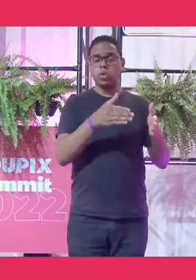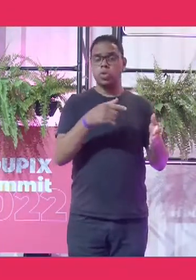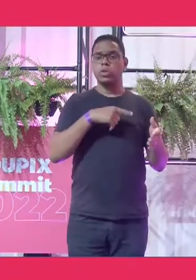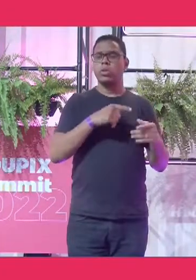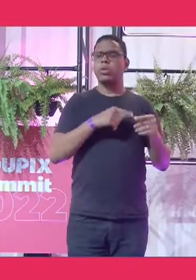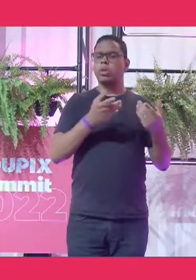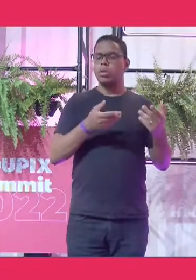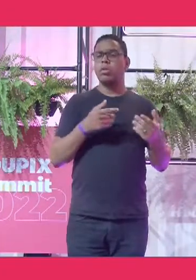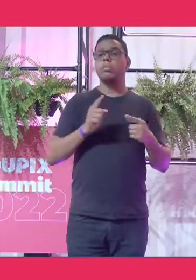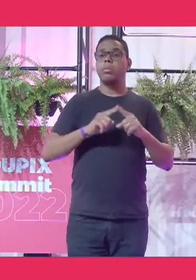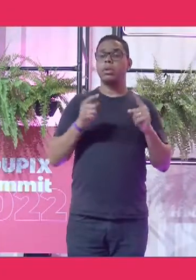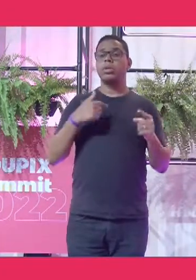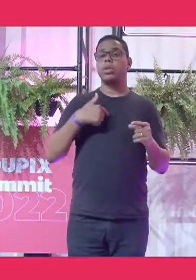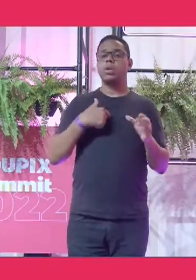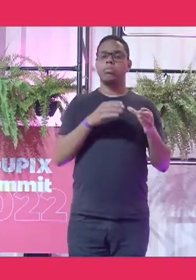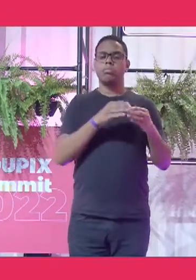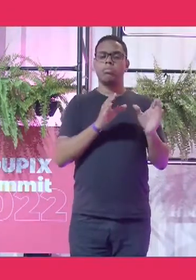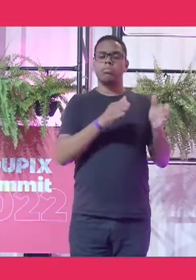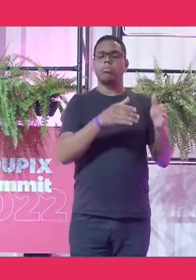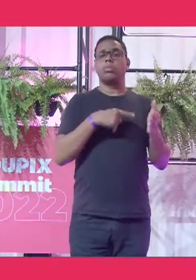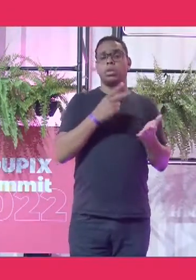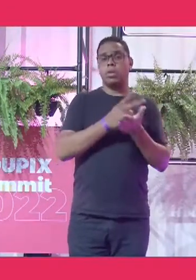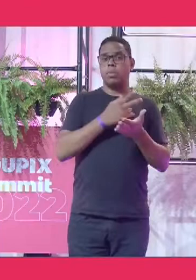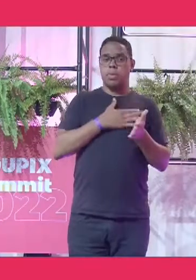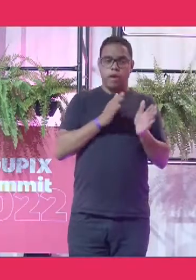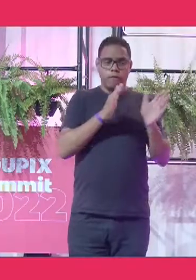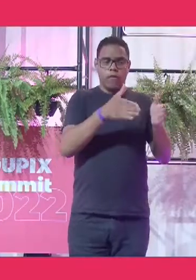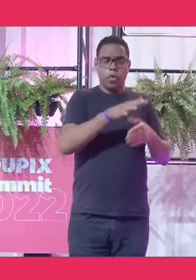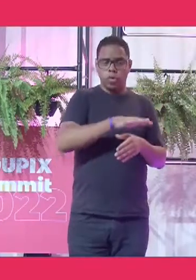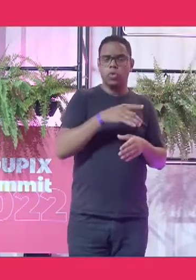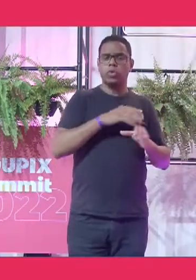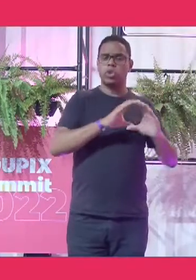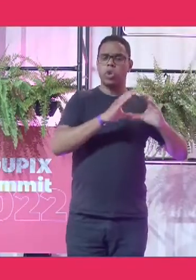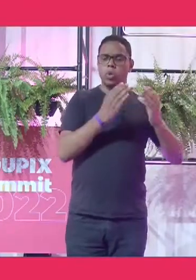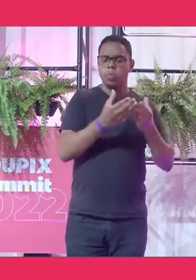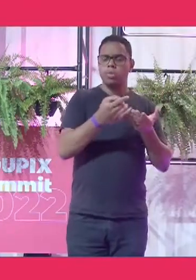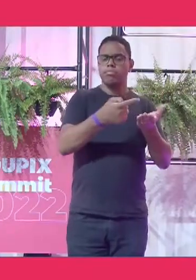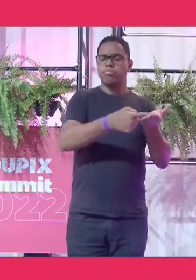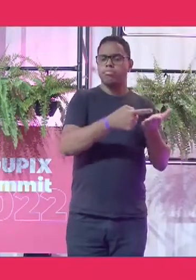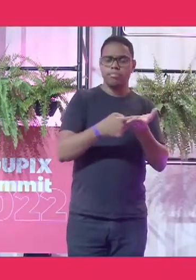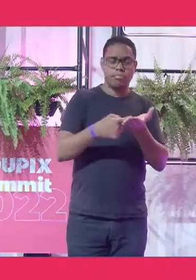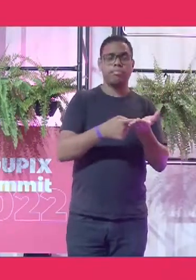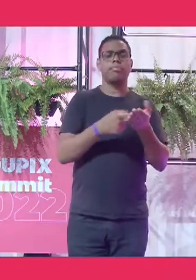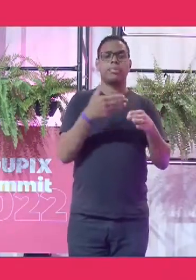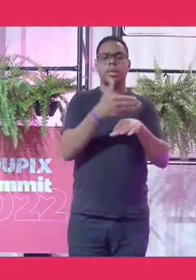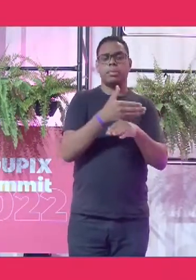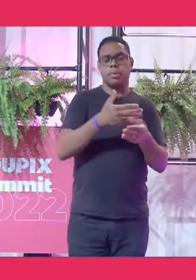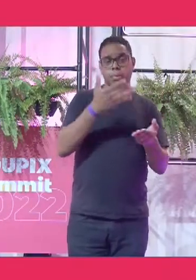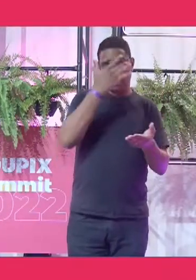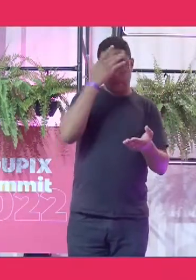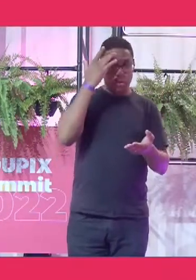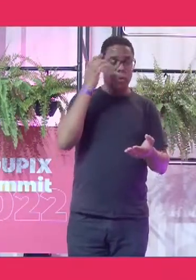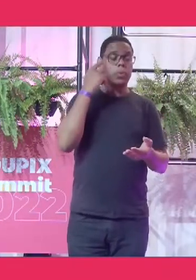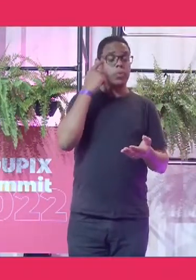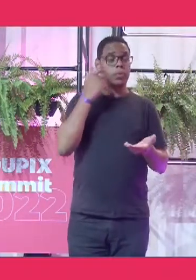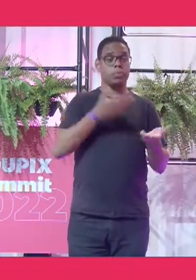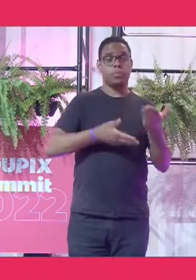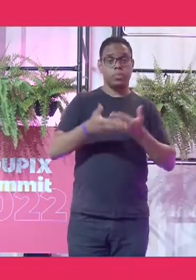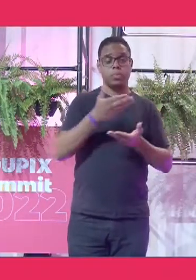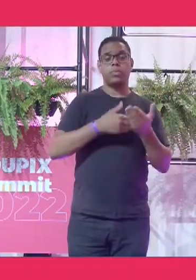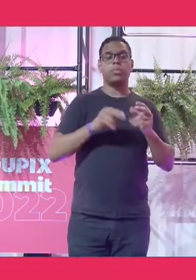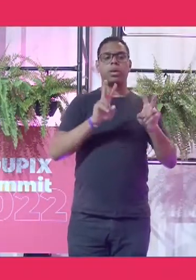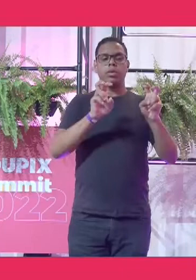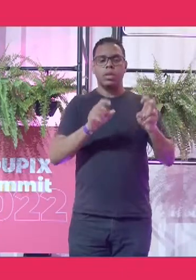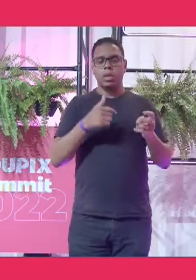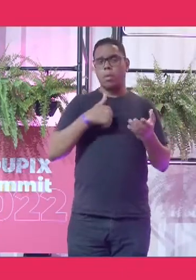muito grandes. Mas eu ainda me considero, porque esse sempre Sim. foi o meu foco. Construir comunidade, me envolver com as pessoas, debater os